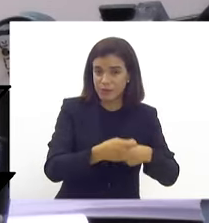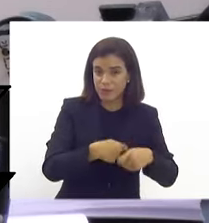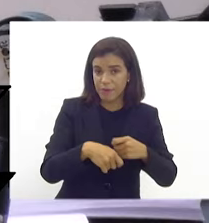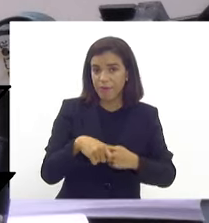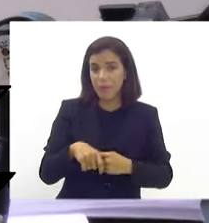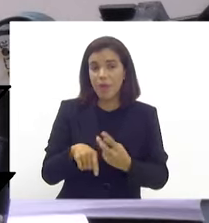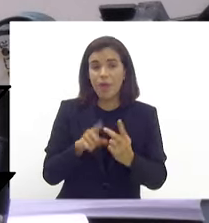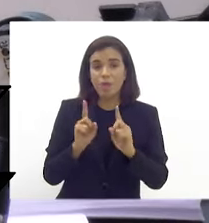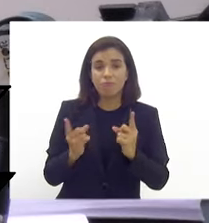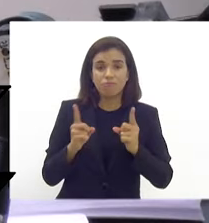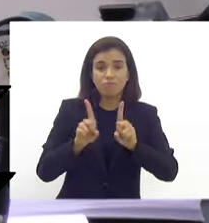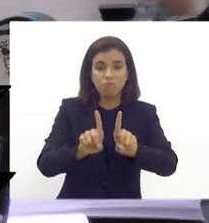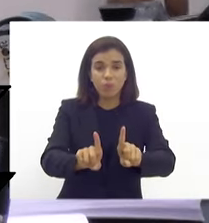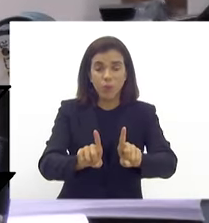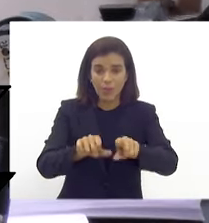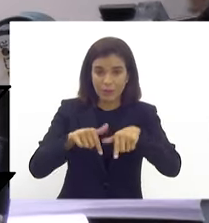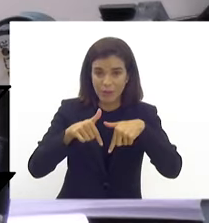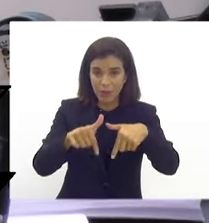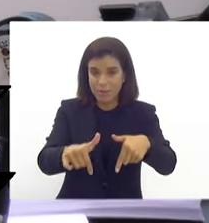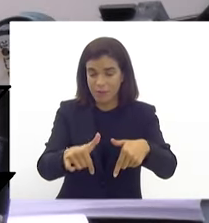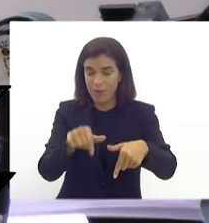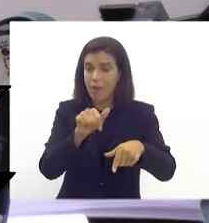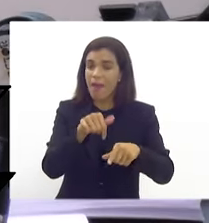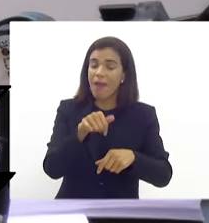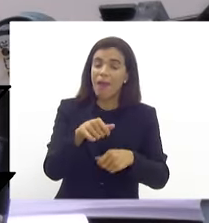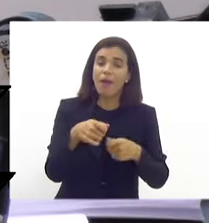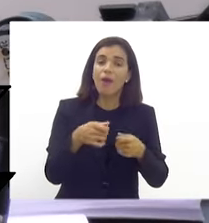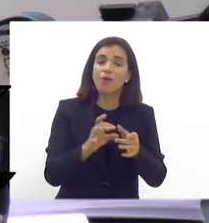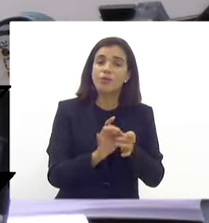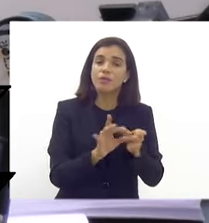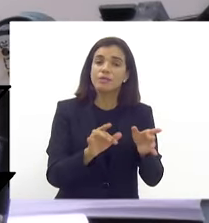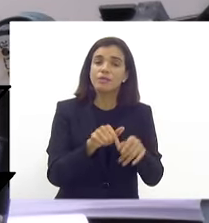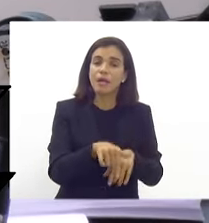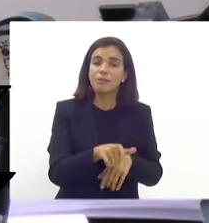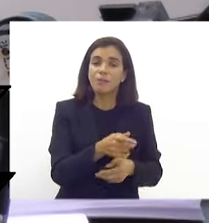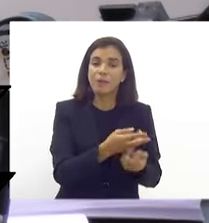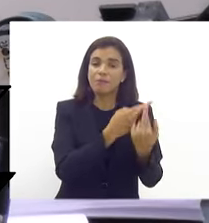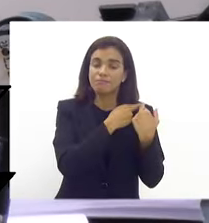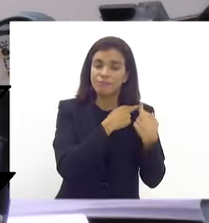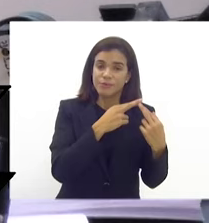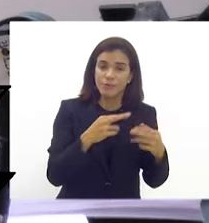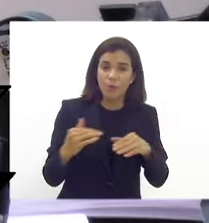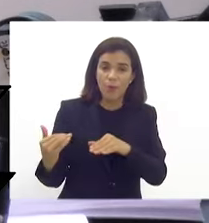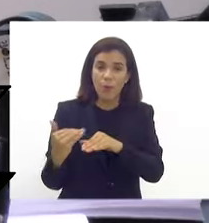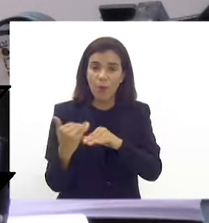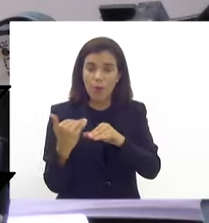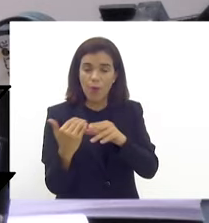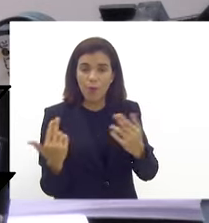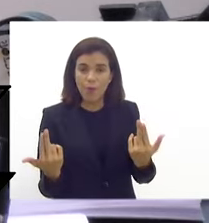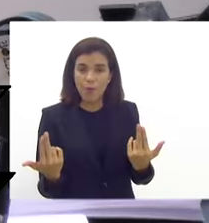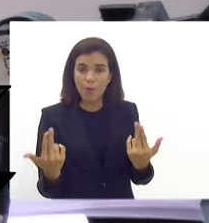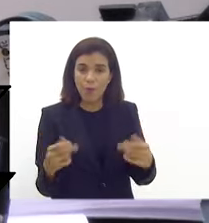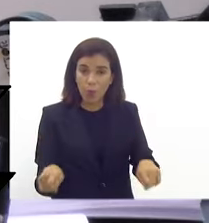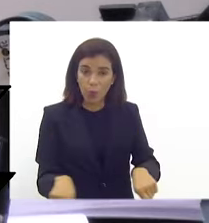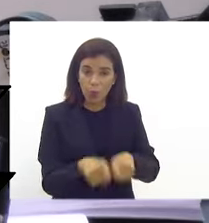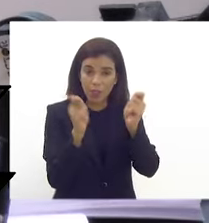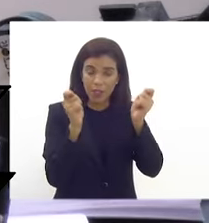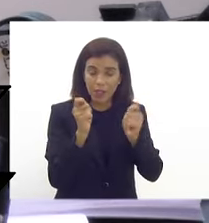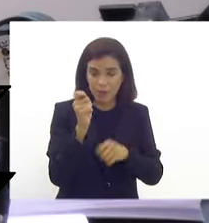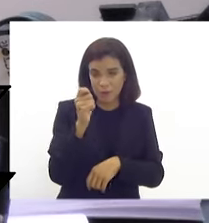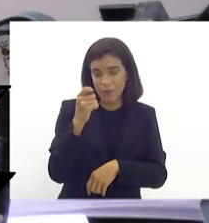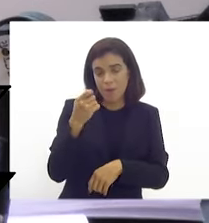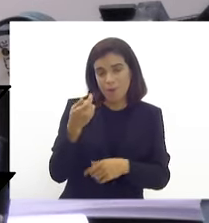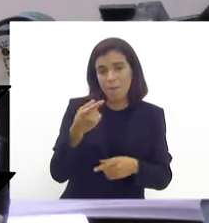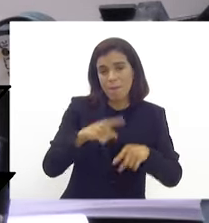que a duplicidade de atuação fiscalizatória é decorrente e autorizada pela competência comum material o dano material existe então a